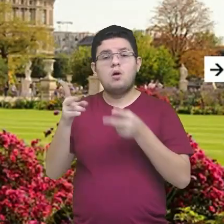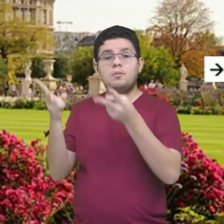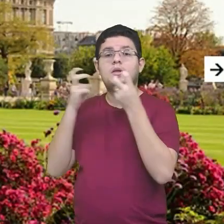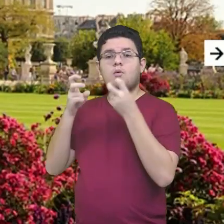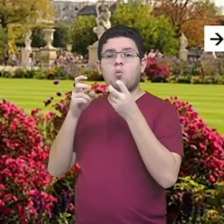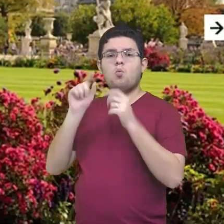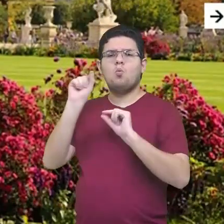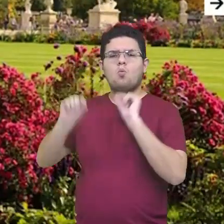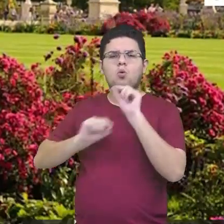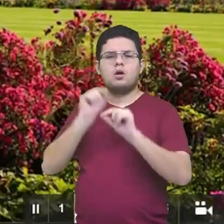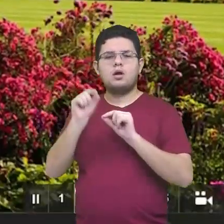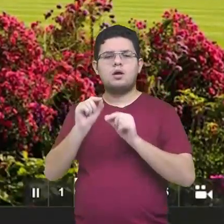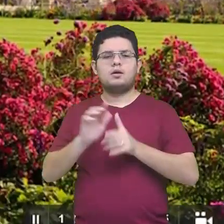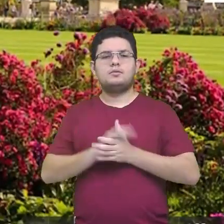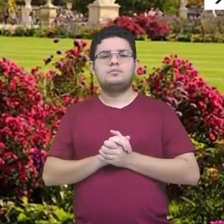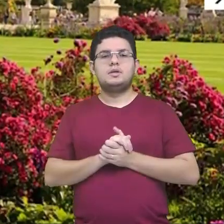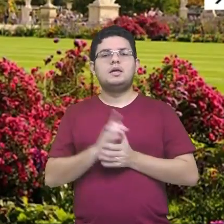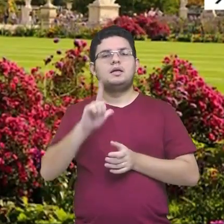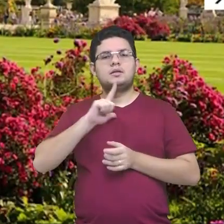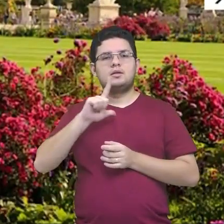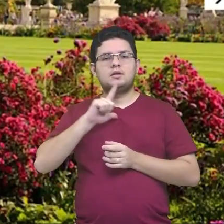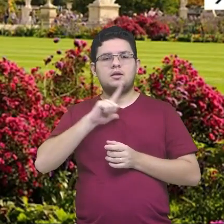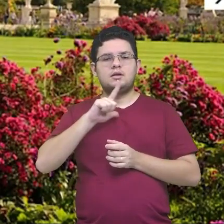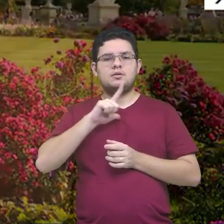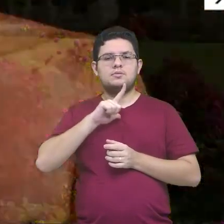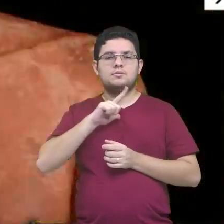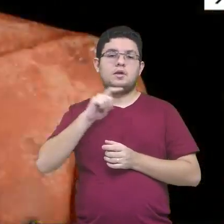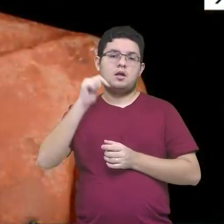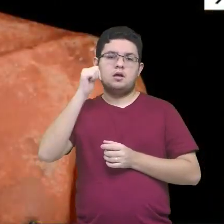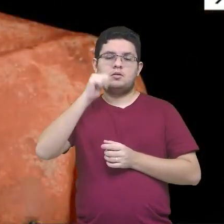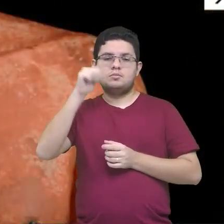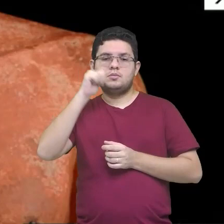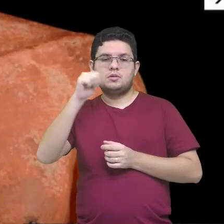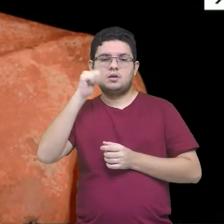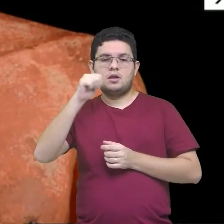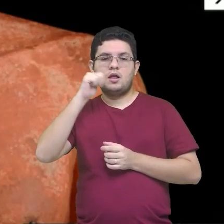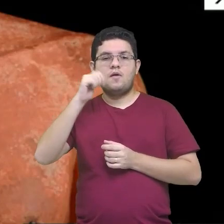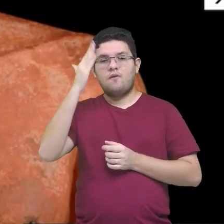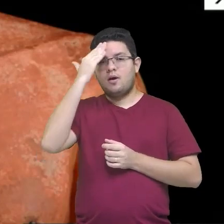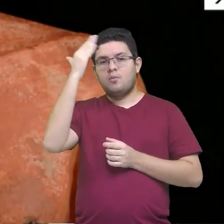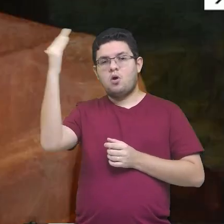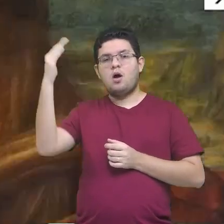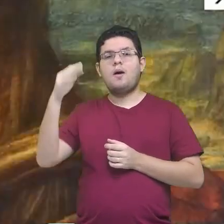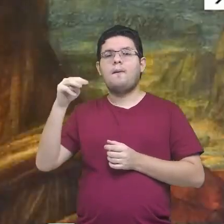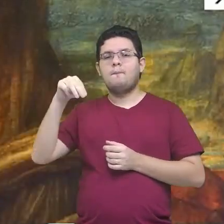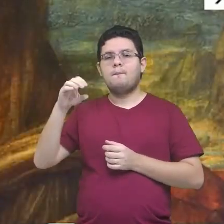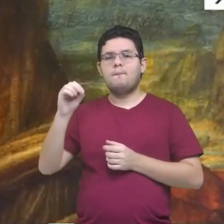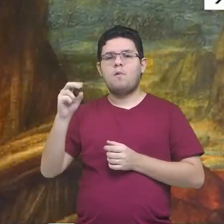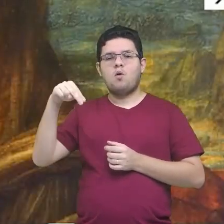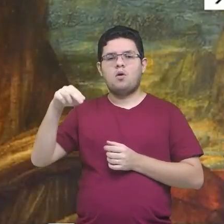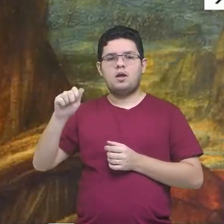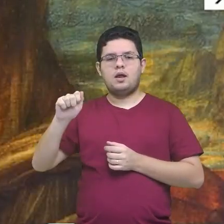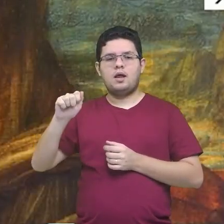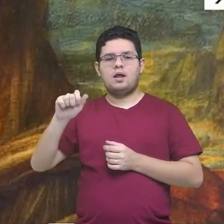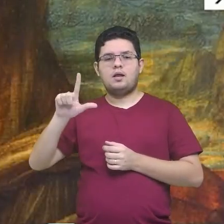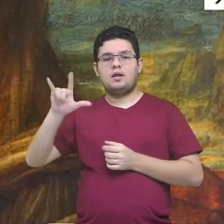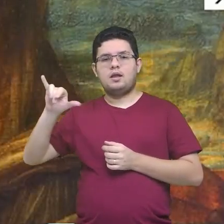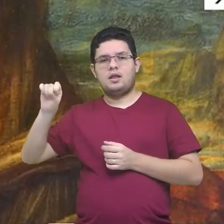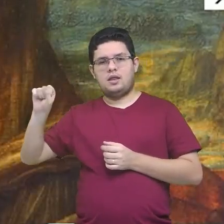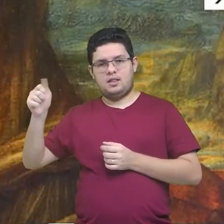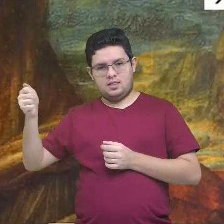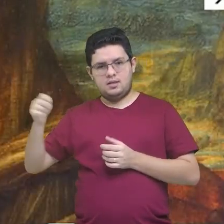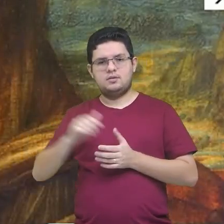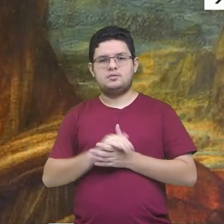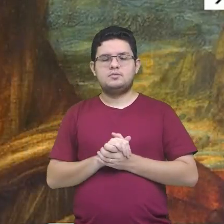só quem ele já traz de destaque, né? A famosa Mona Lisa, né? Então a Mona Lisa, ela já vem aqui, ó, também conhecida